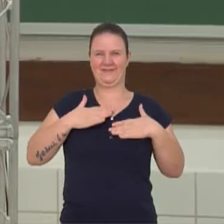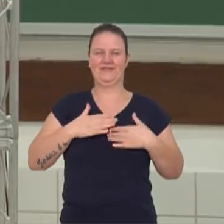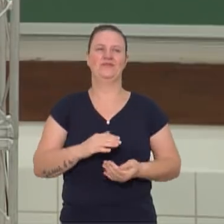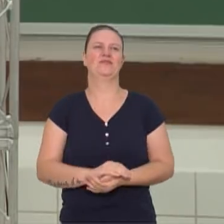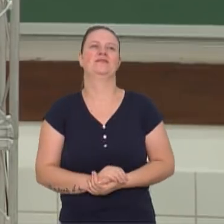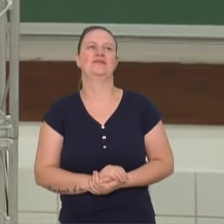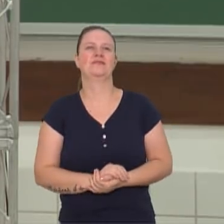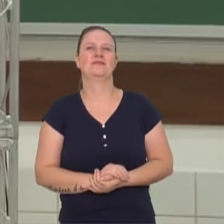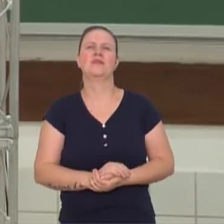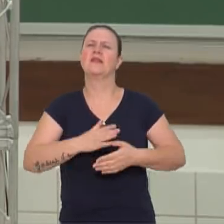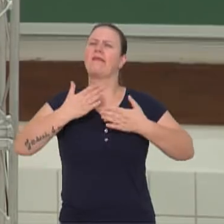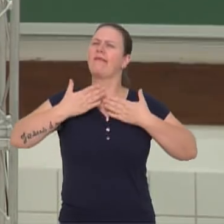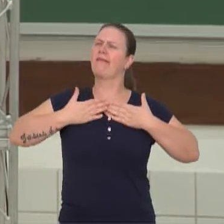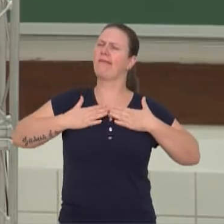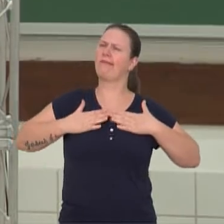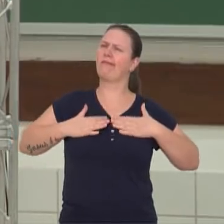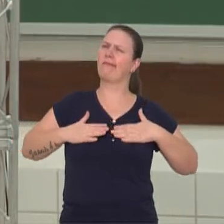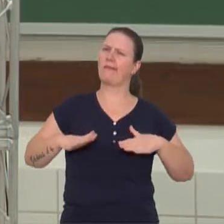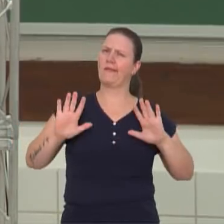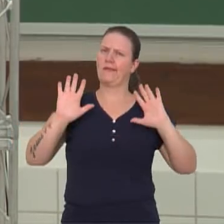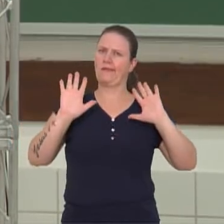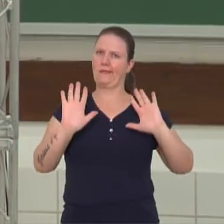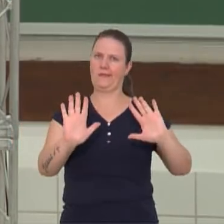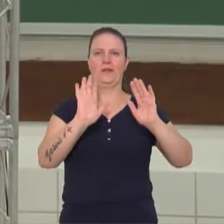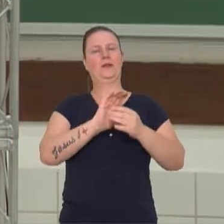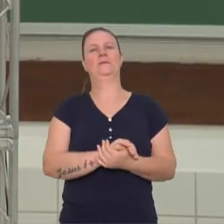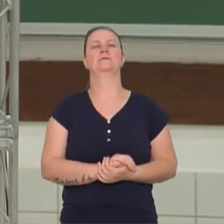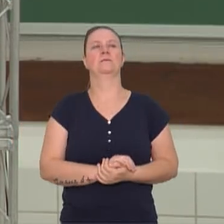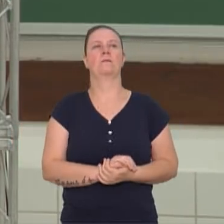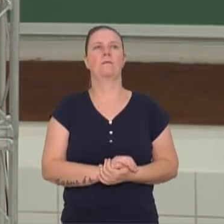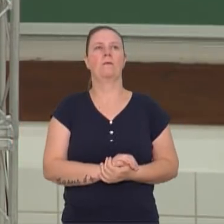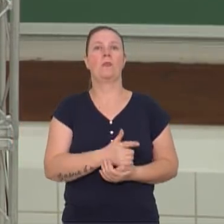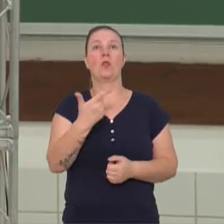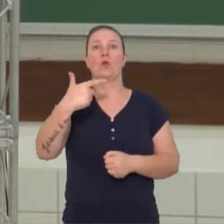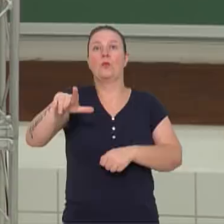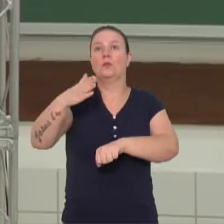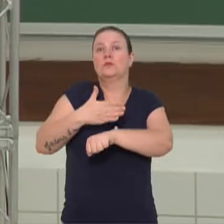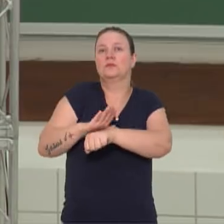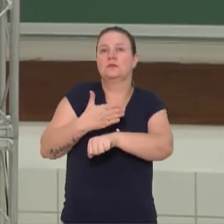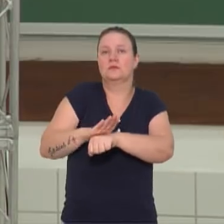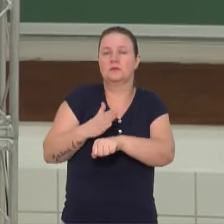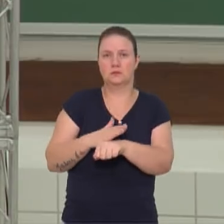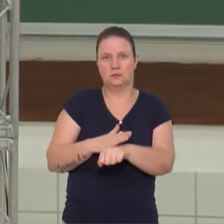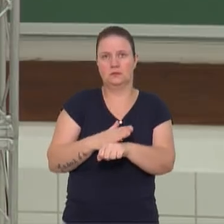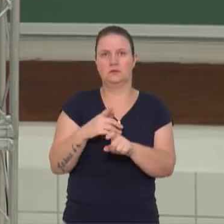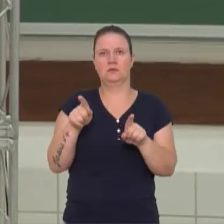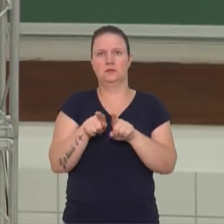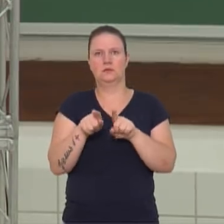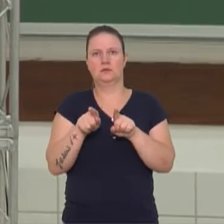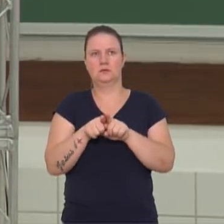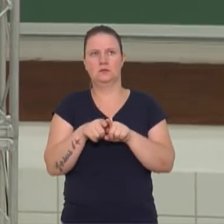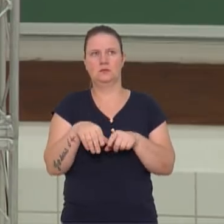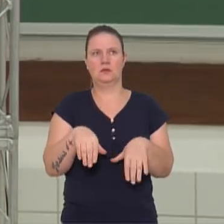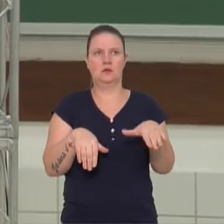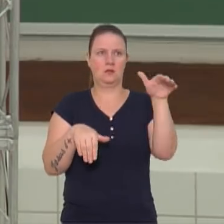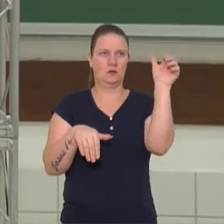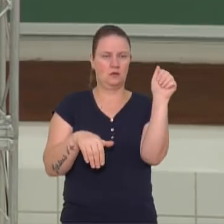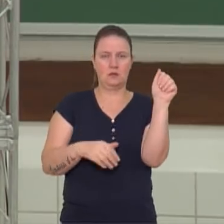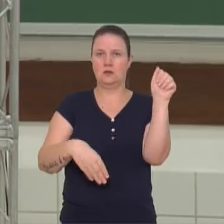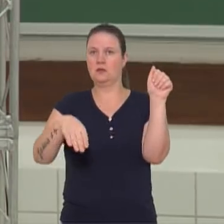Tranquilinho? Com bastante calma? Vamos lá. Mais um exercício. Esse exercício vai ter a letra A e a letra